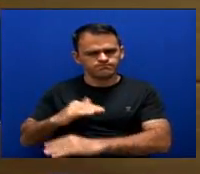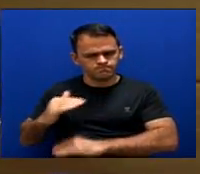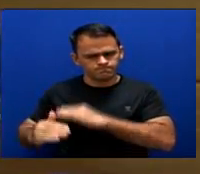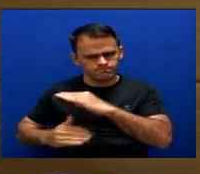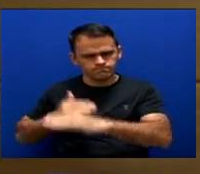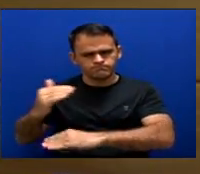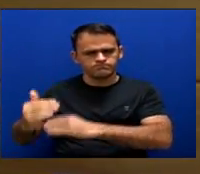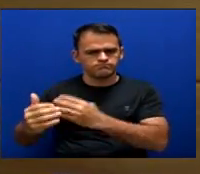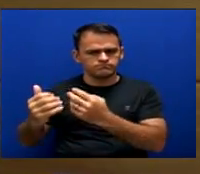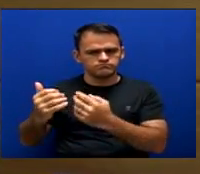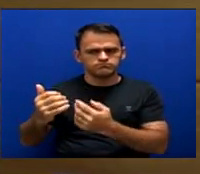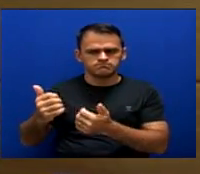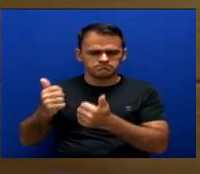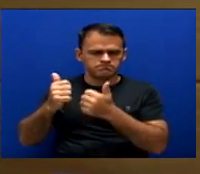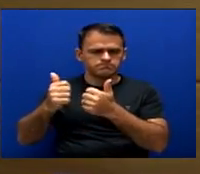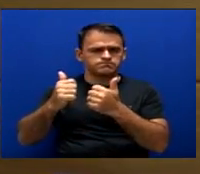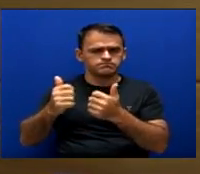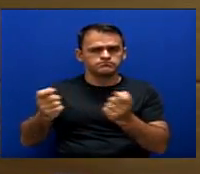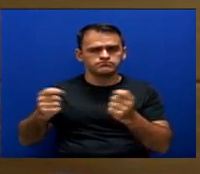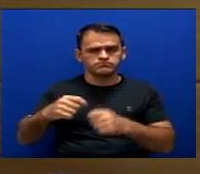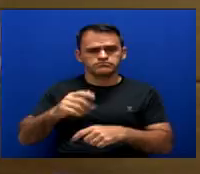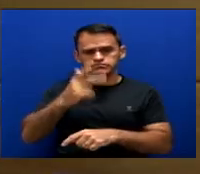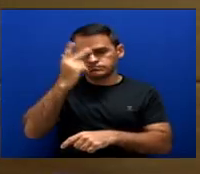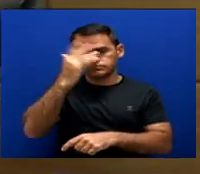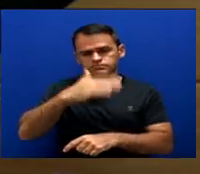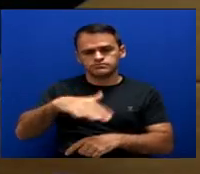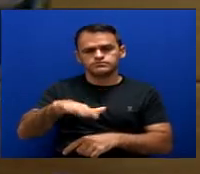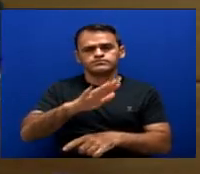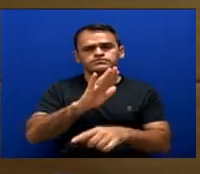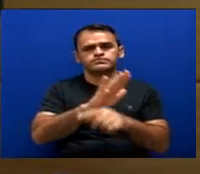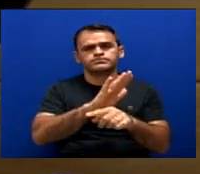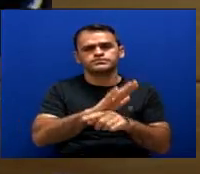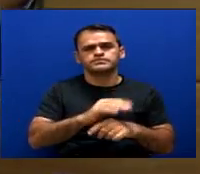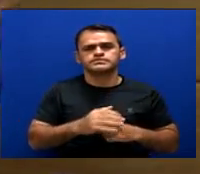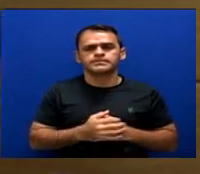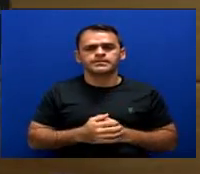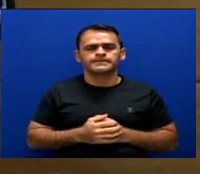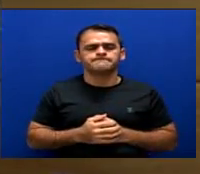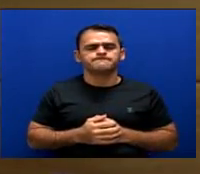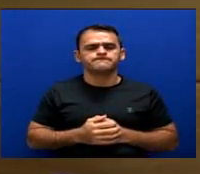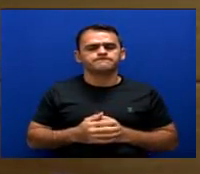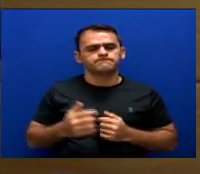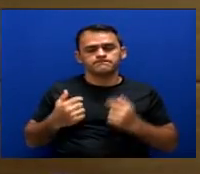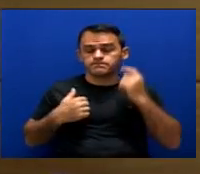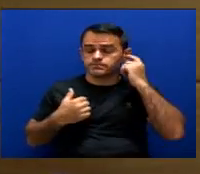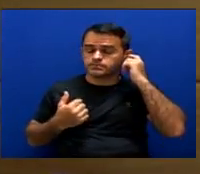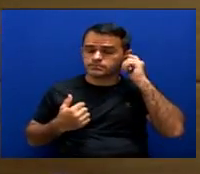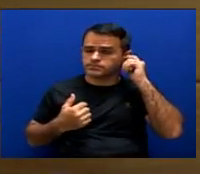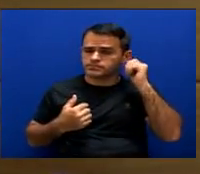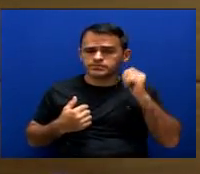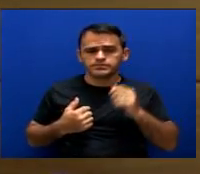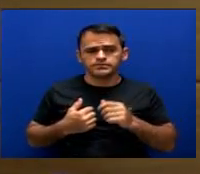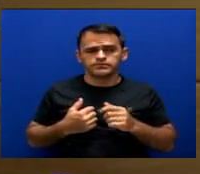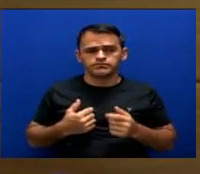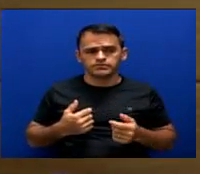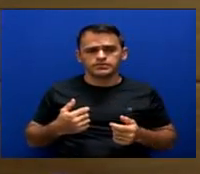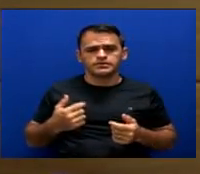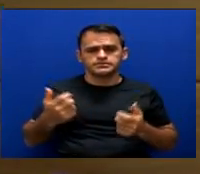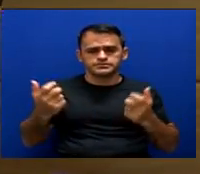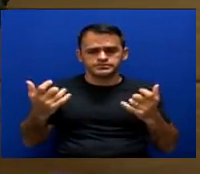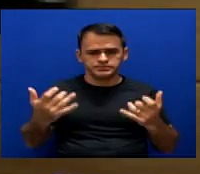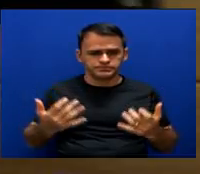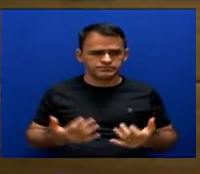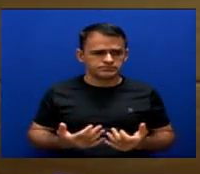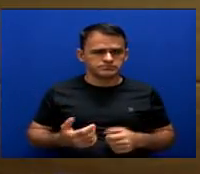ampliar nossos serviços pra atender melhor a população é eu gostaria que eu finalizar